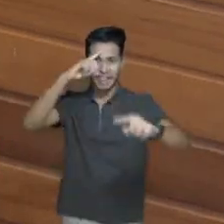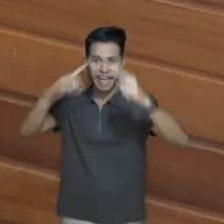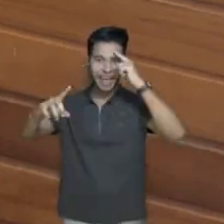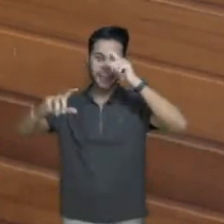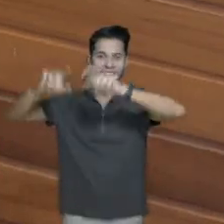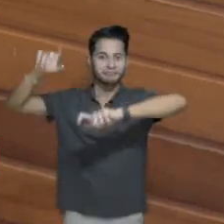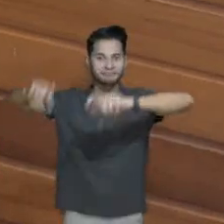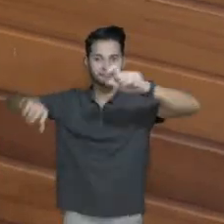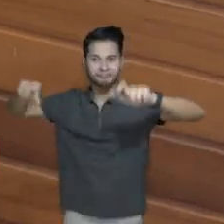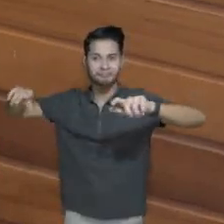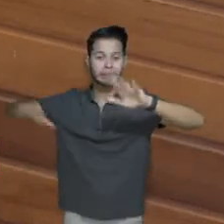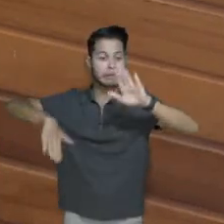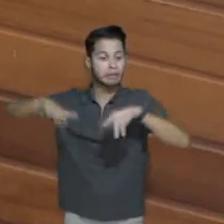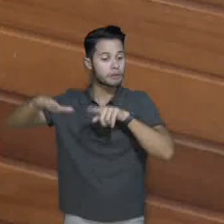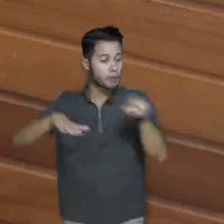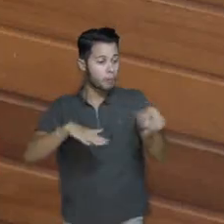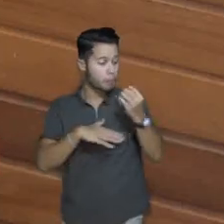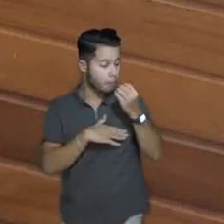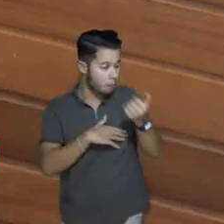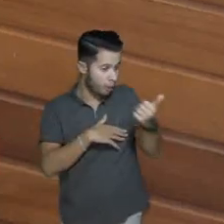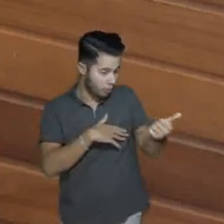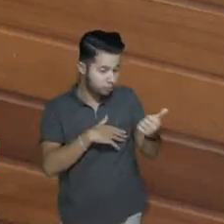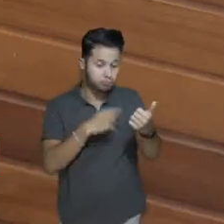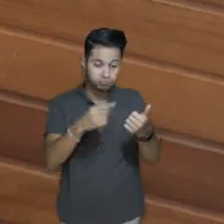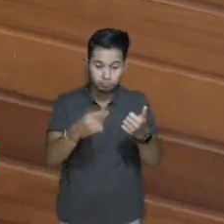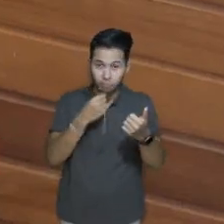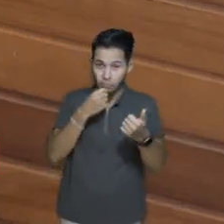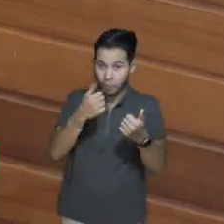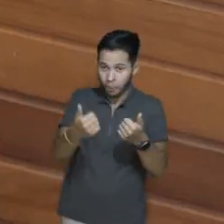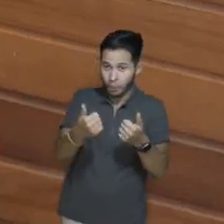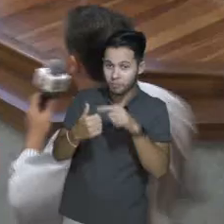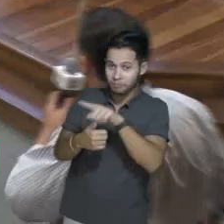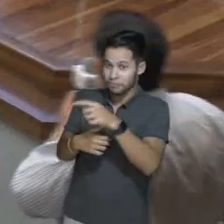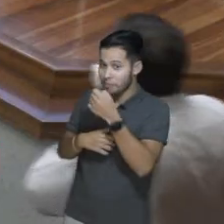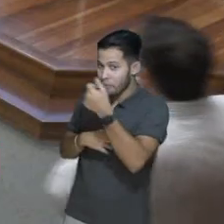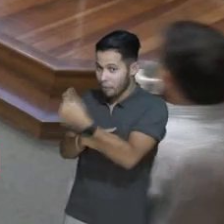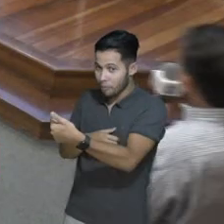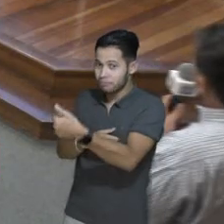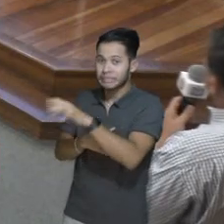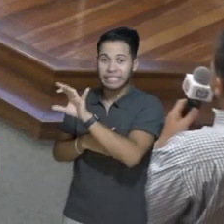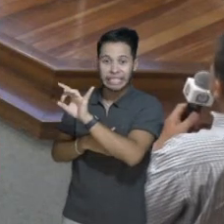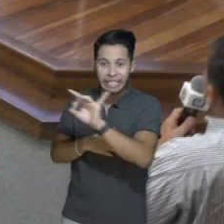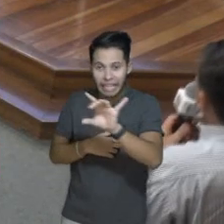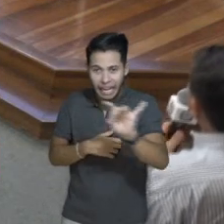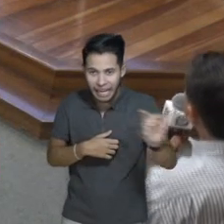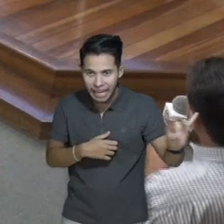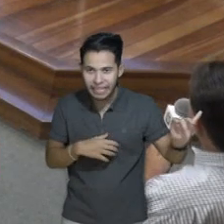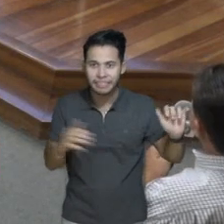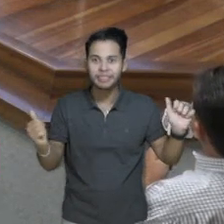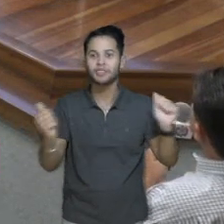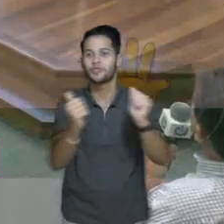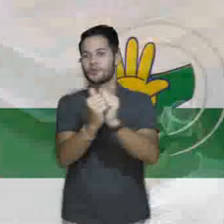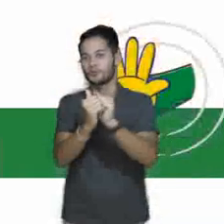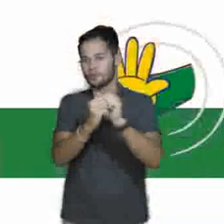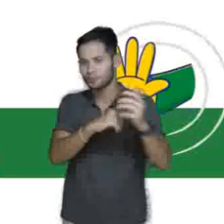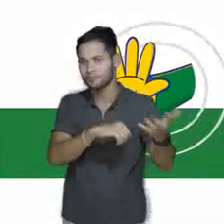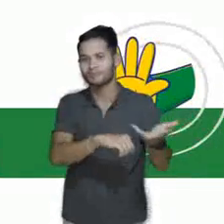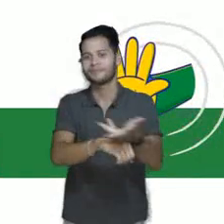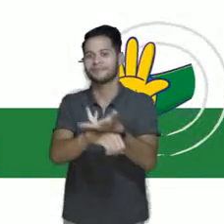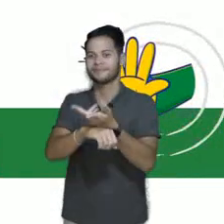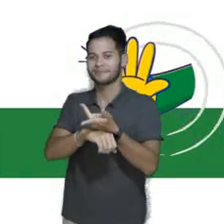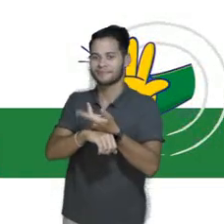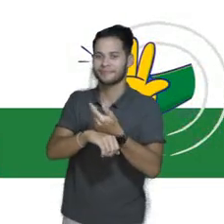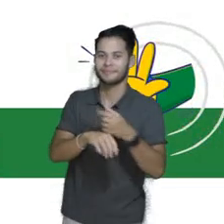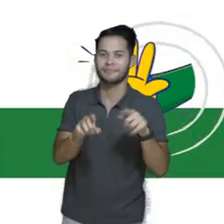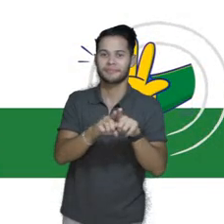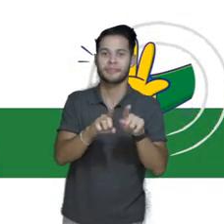têm uma virtude outros têm outra mas esse conjunto da obra que faz a gente ir mais longe por fim a responsabilidade para as